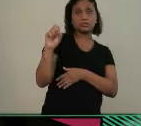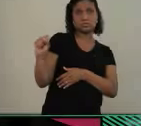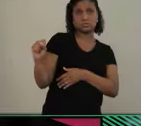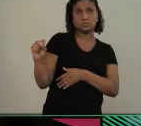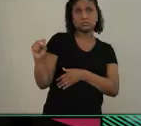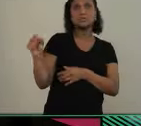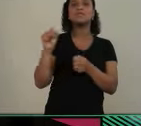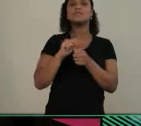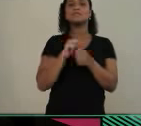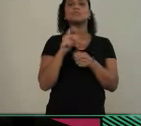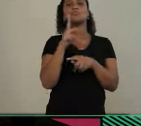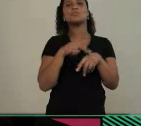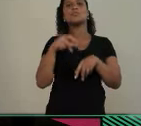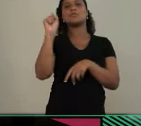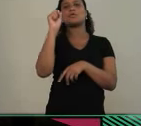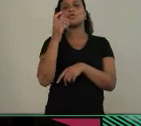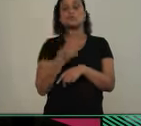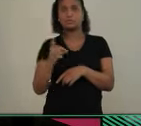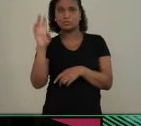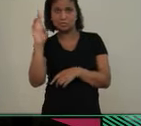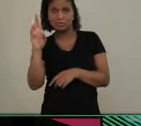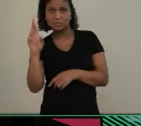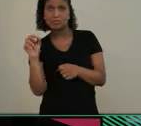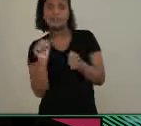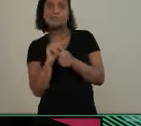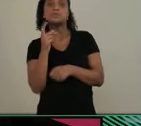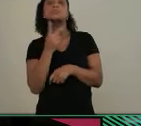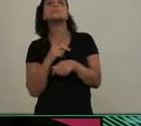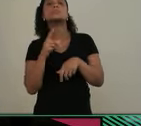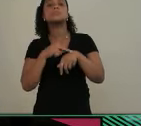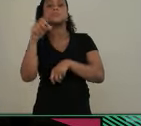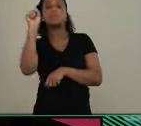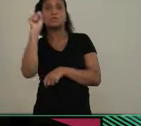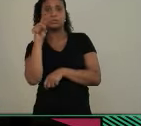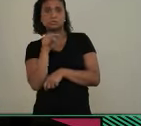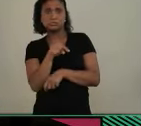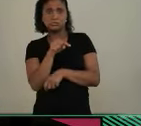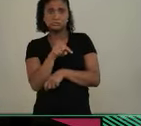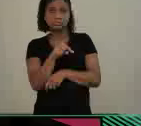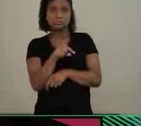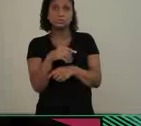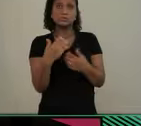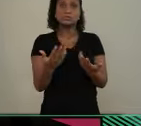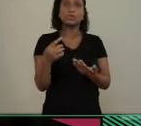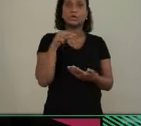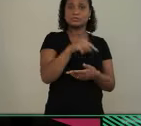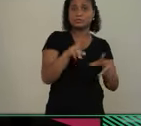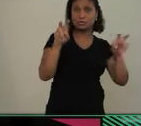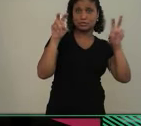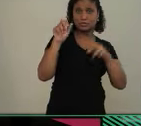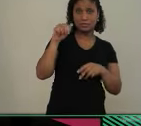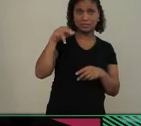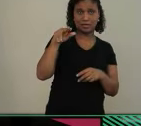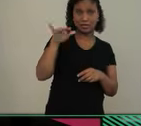Primeira, segunda, terceira, quarta, N, P.